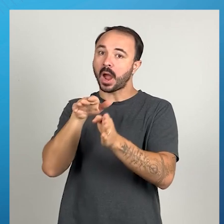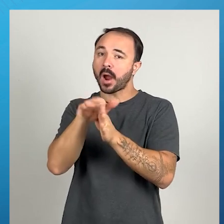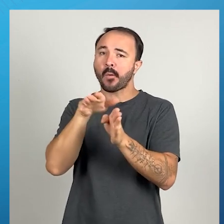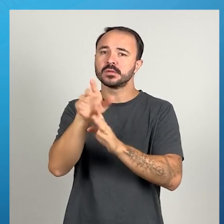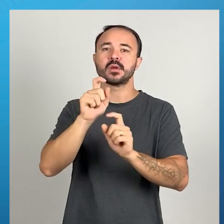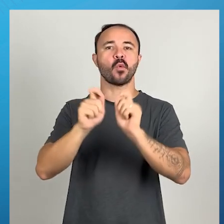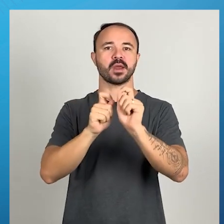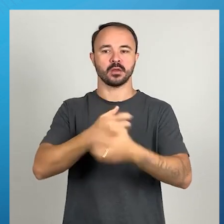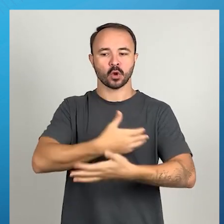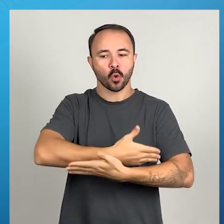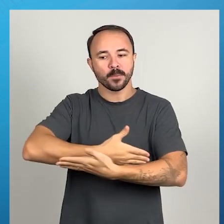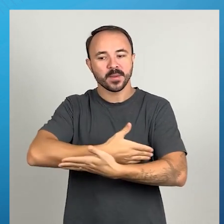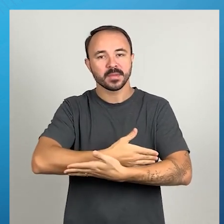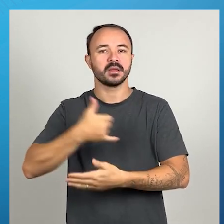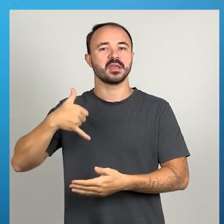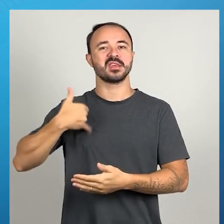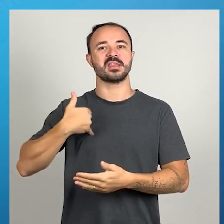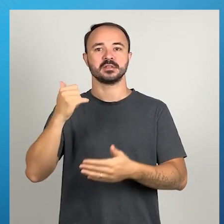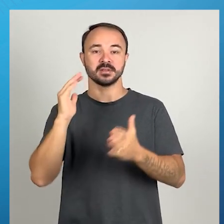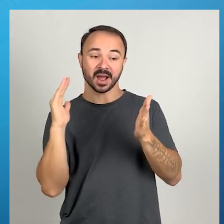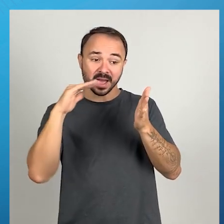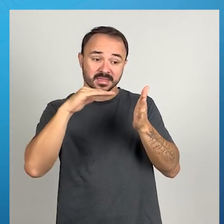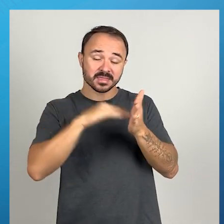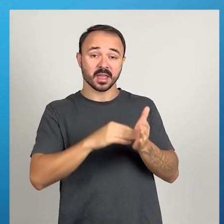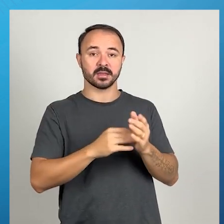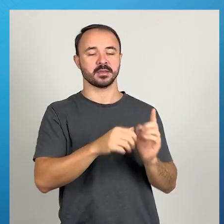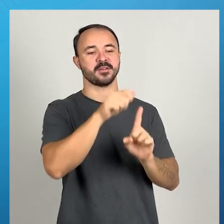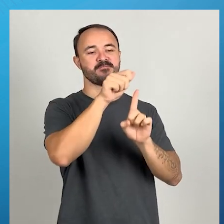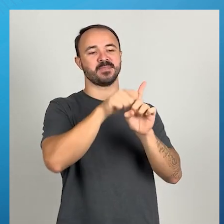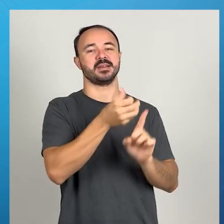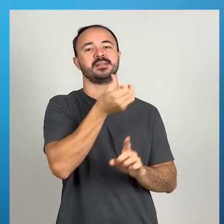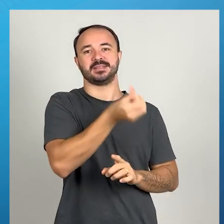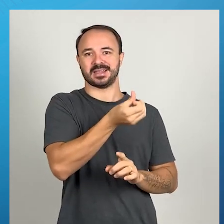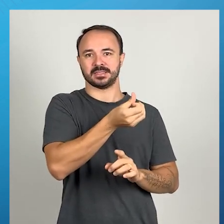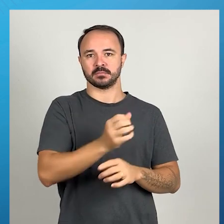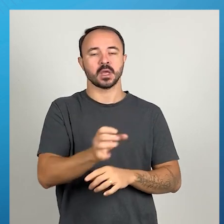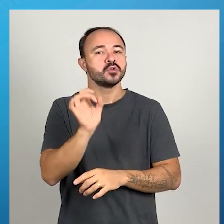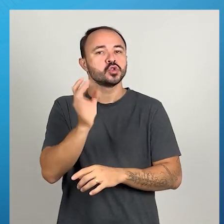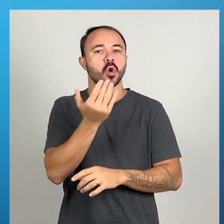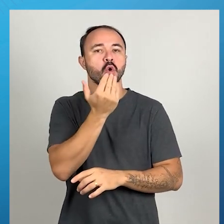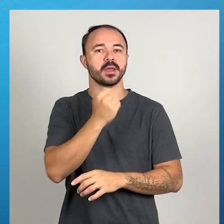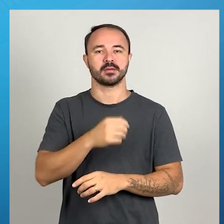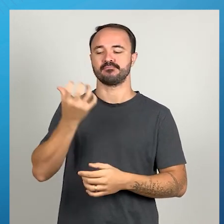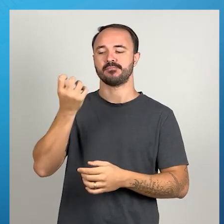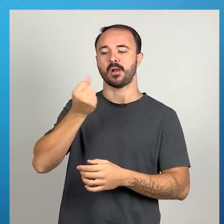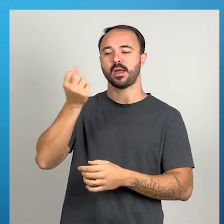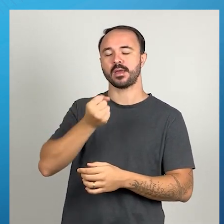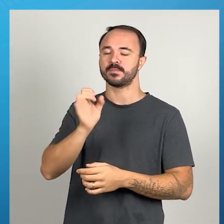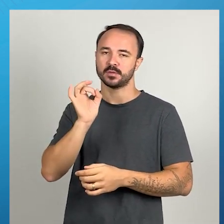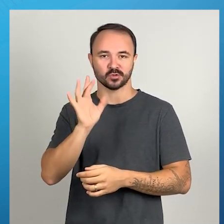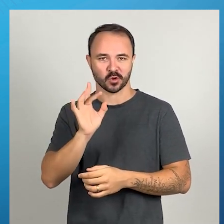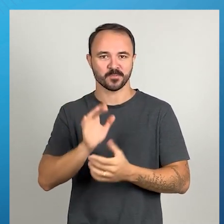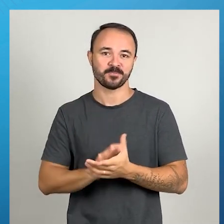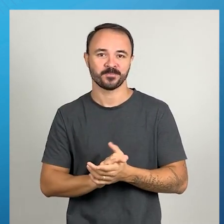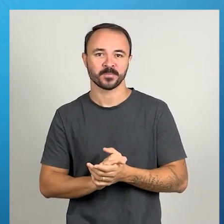com leite materno até os 6 meses de vida, tá? No entanto, o aleitamento materno de forma isolada não é suficiente para